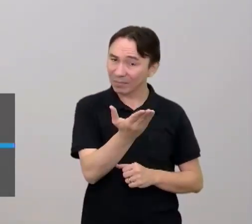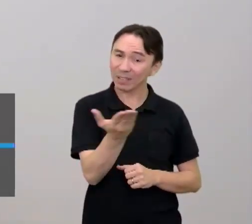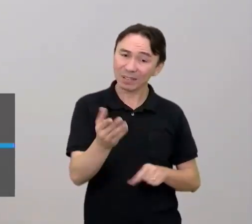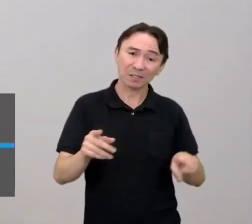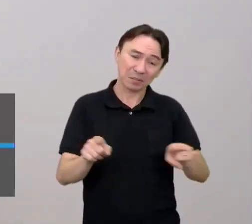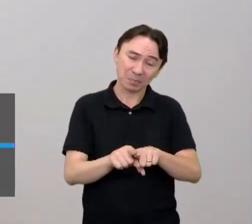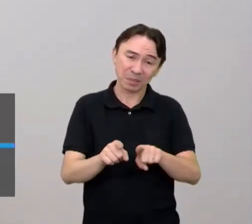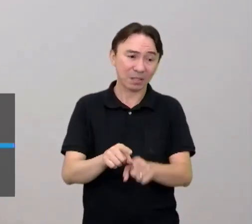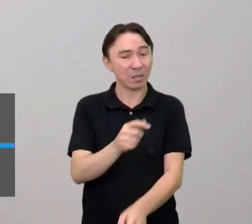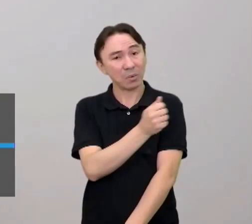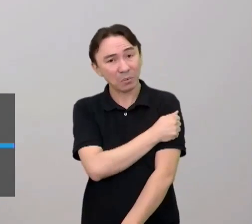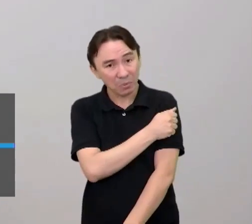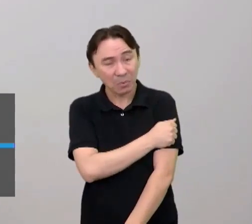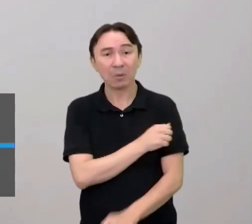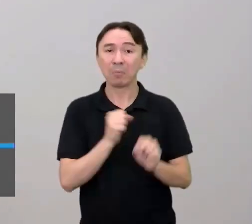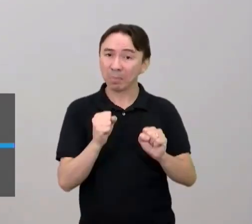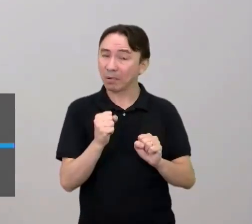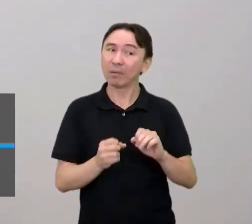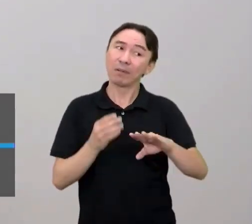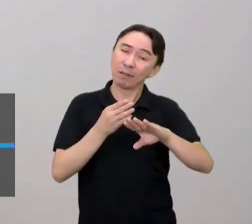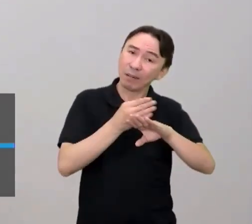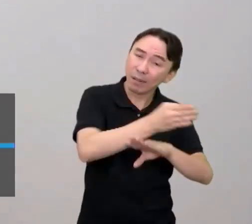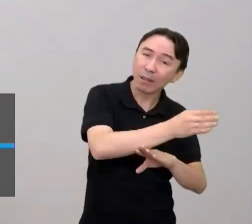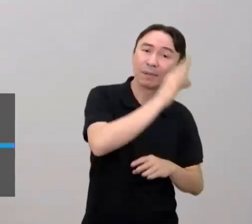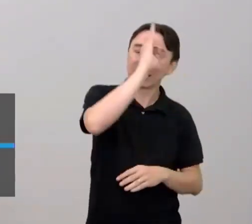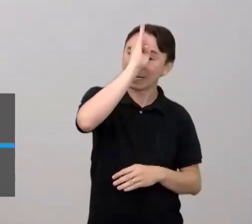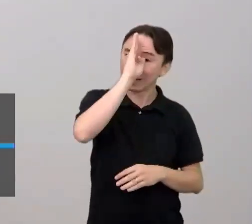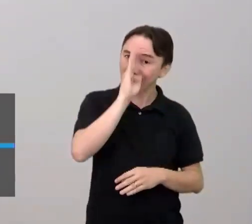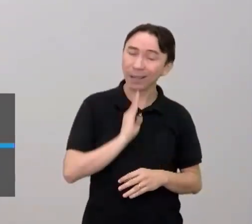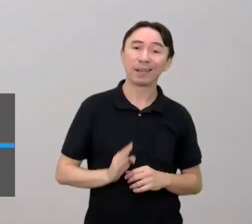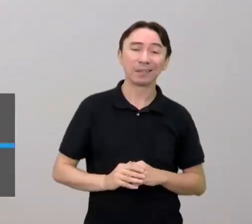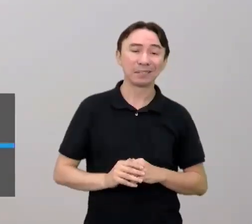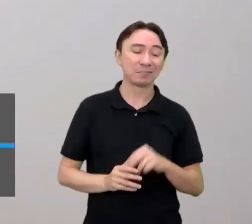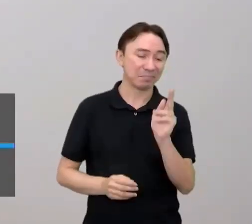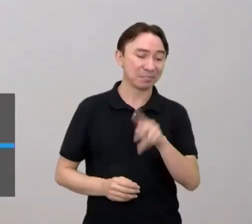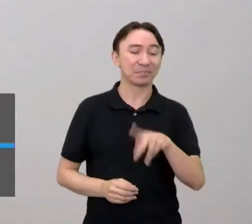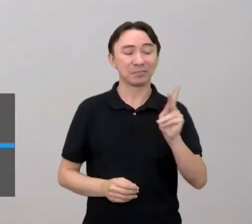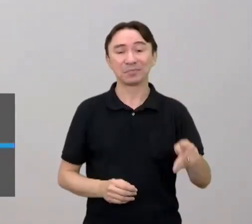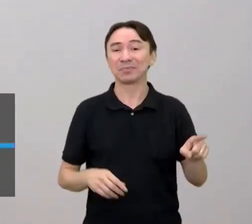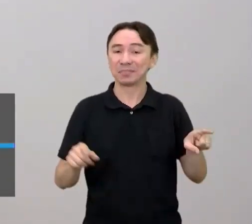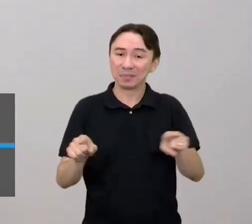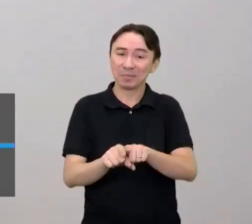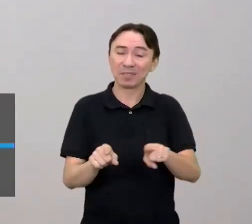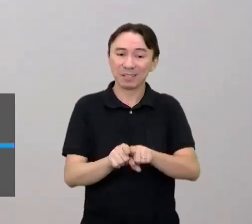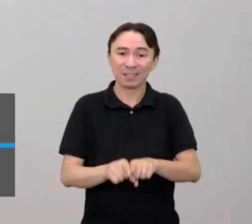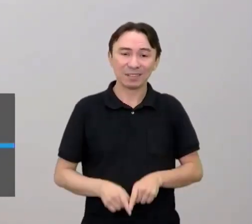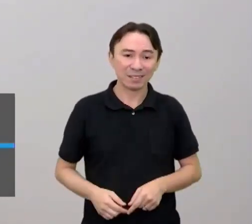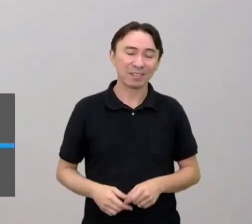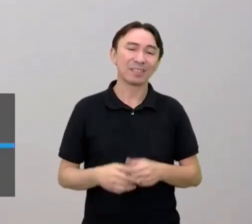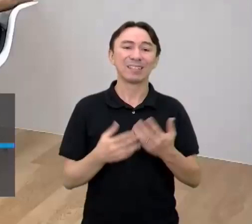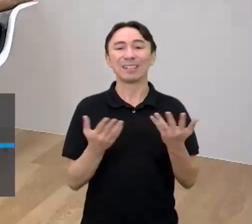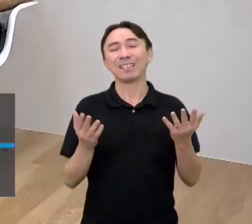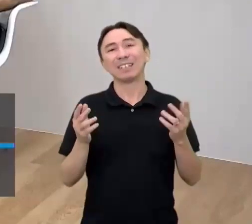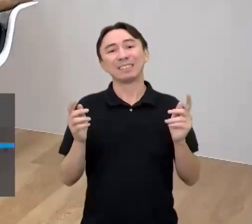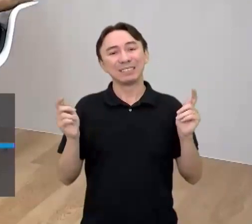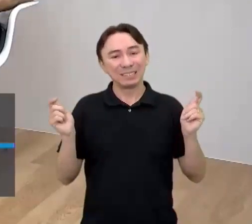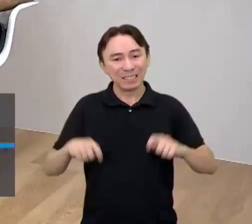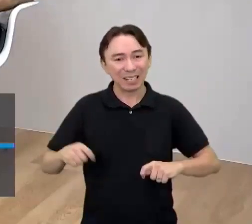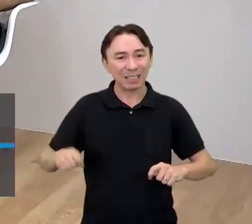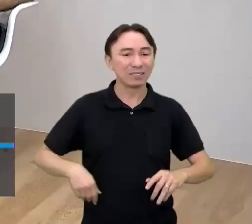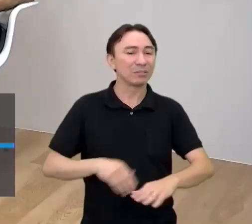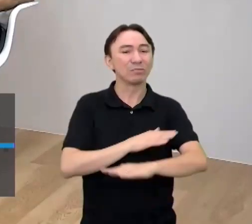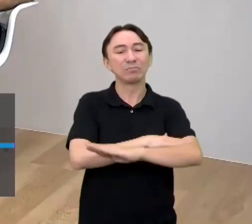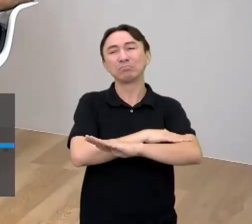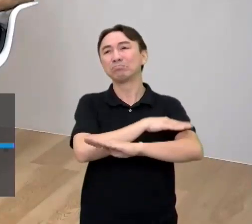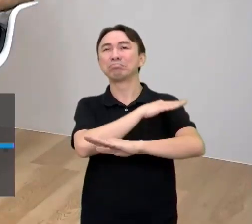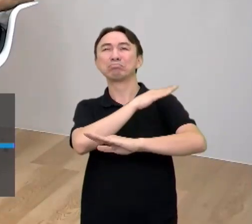gratuidade, professores também. Exato, é verdade. E lá é tão grande, né? Tem um acervo tão... Dá para passar o dia. Né? Eu